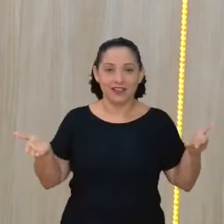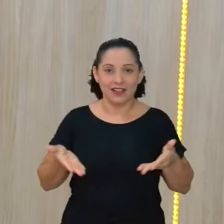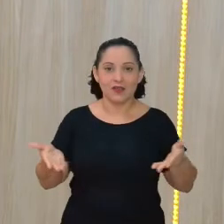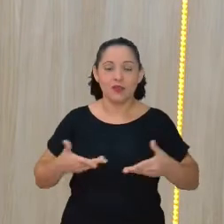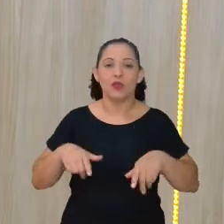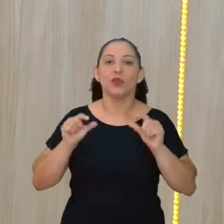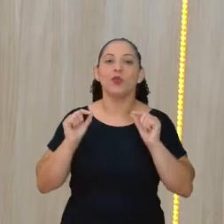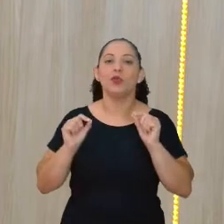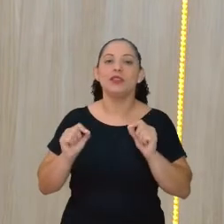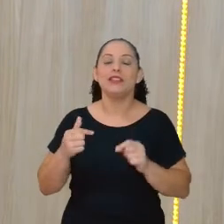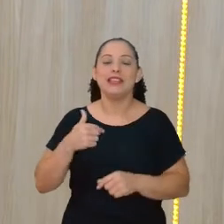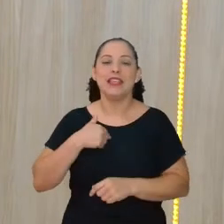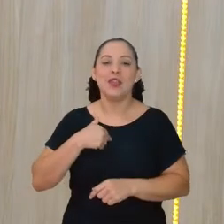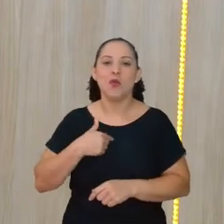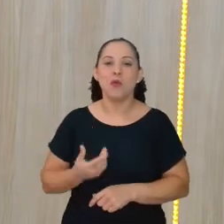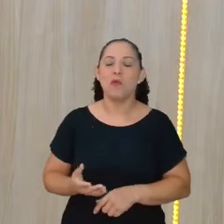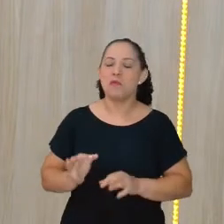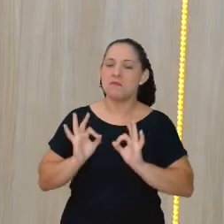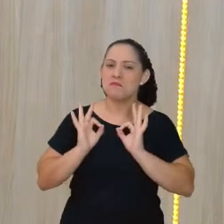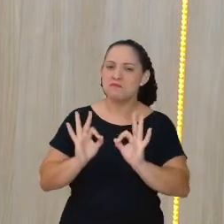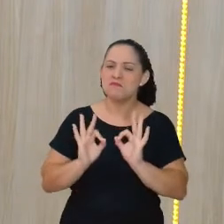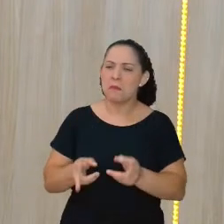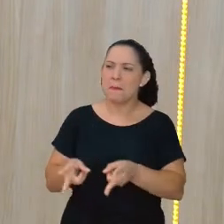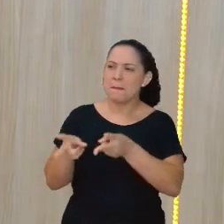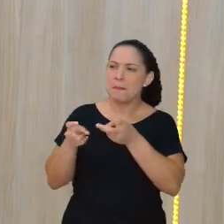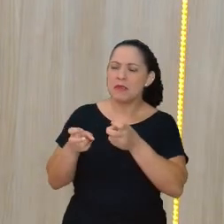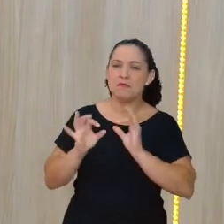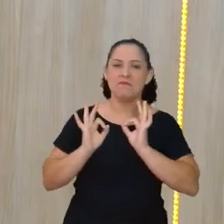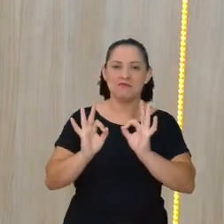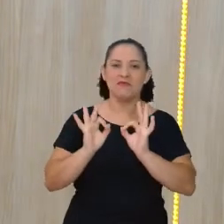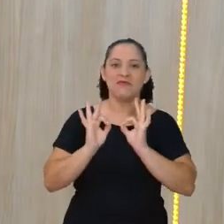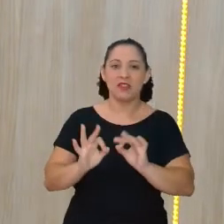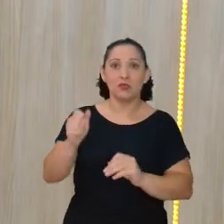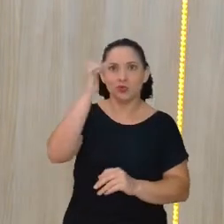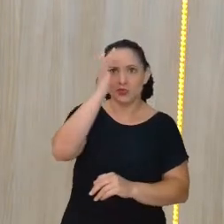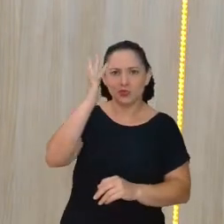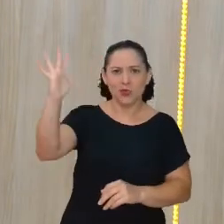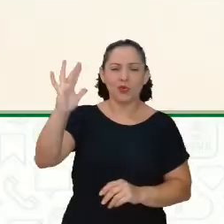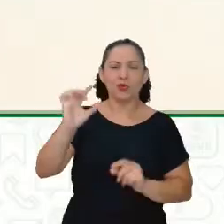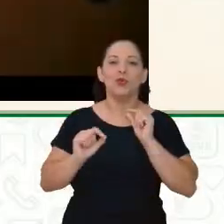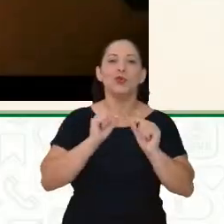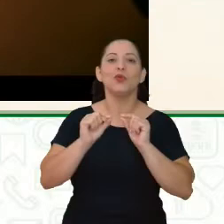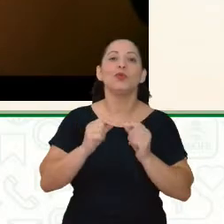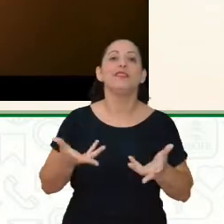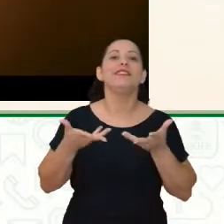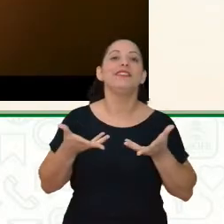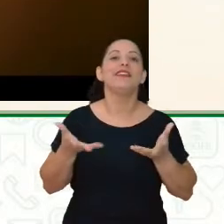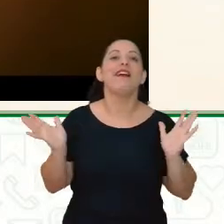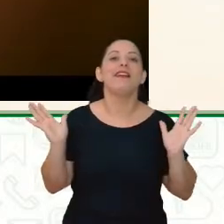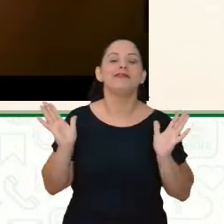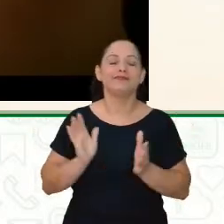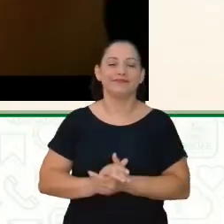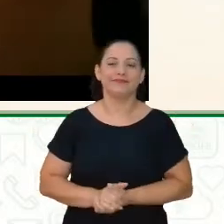que eu achei incrível quando falam de sonhos. O que é que você quer ser? Presta atenção.